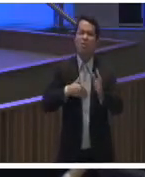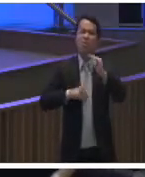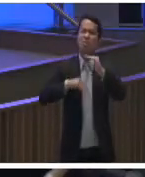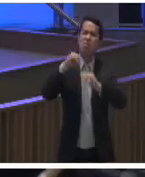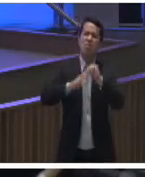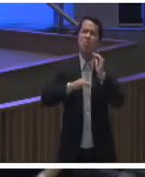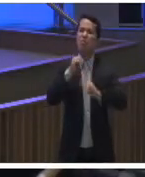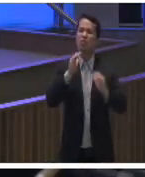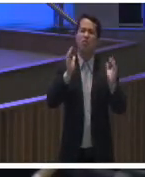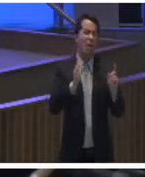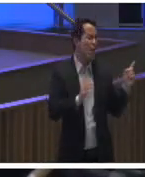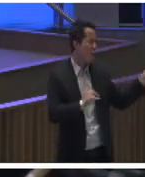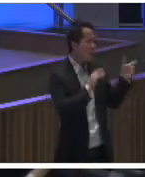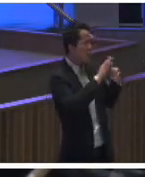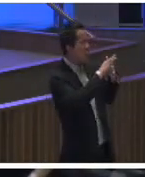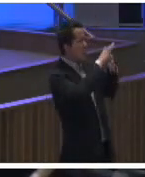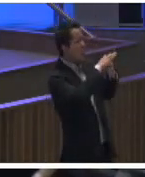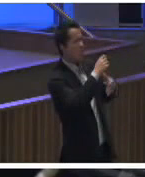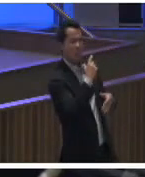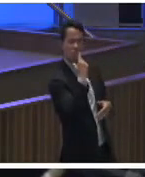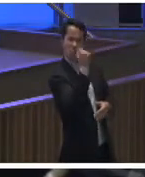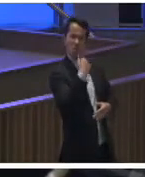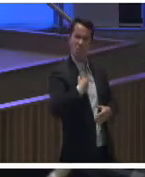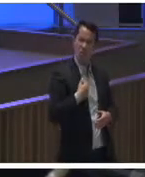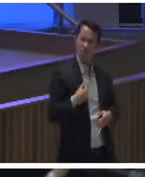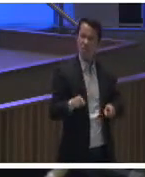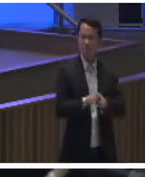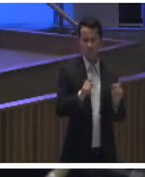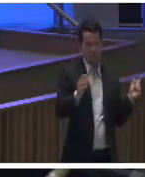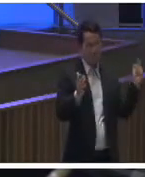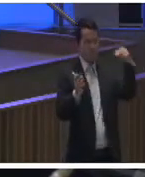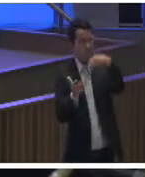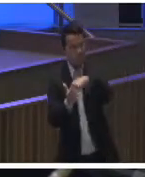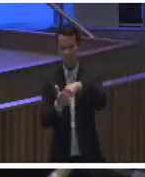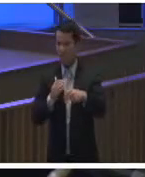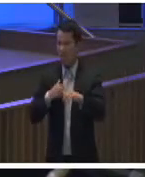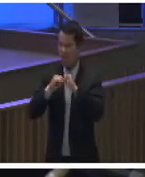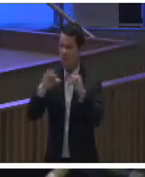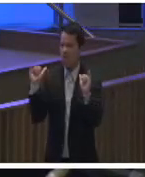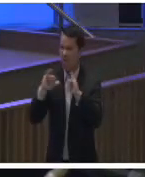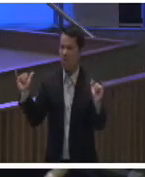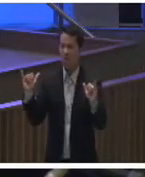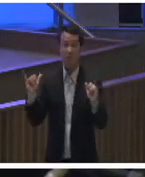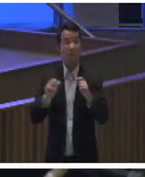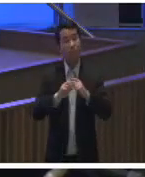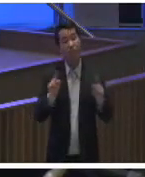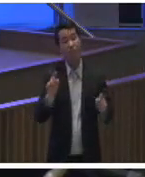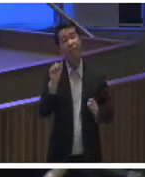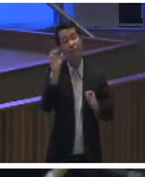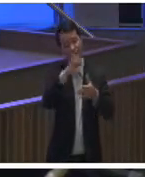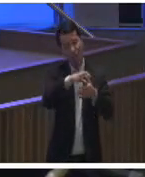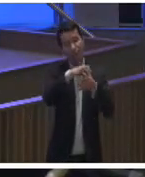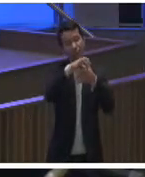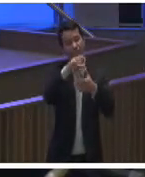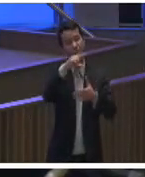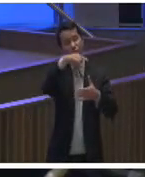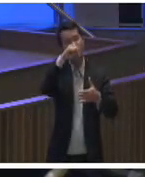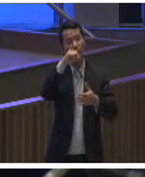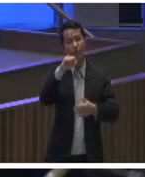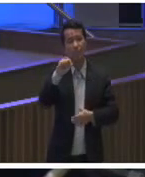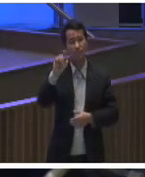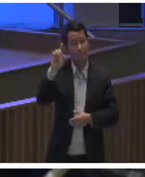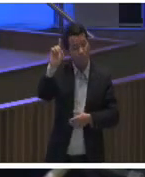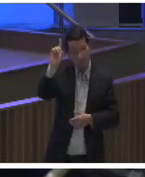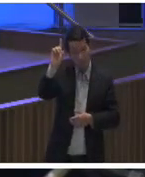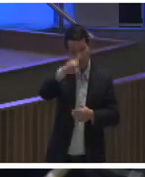uma igreja nessa cidade. Quem é que deu essa credencial para o apóstolo Paulo, não é? Plantar uma igreja na